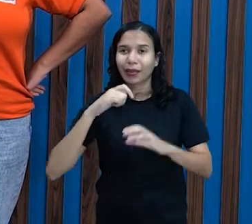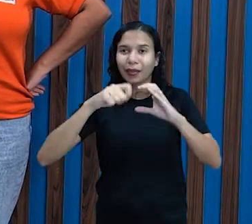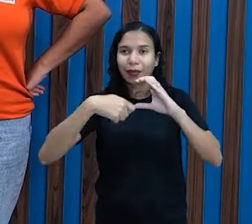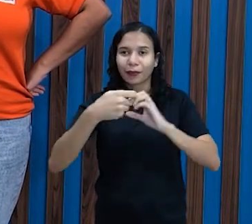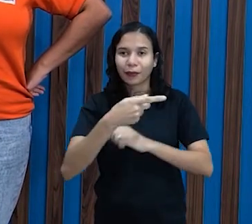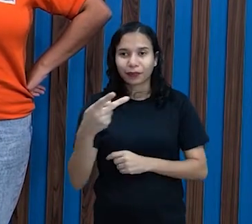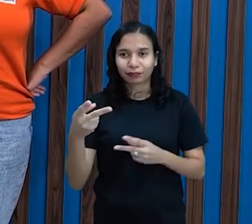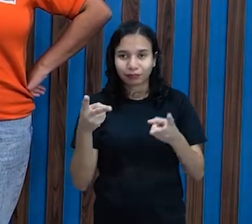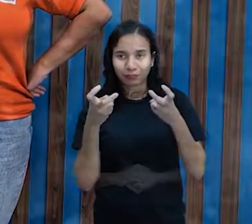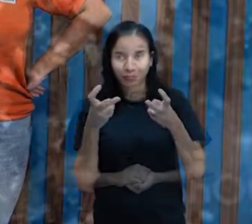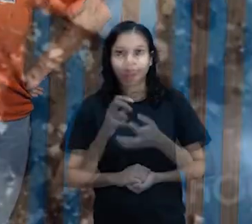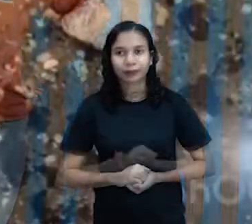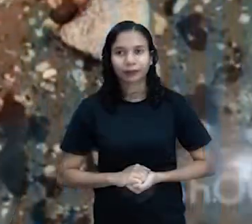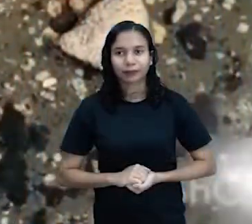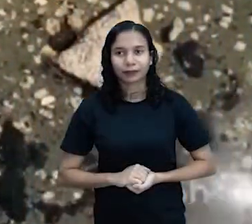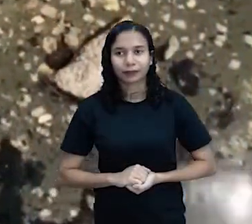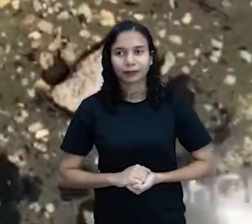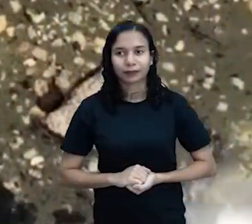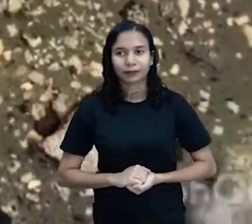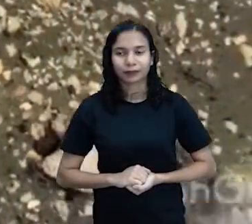ouvirem, tá?